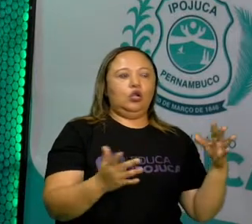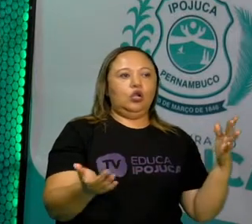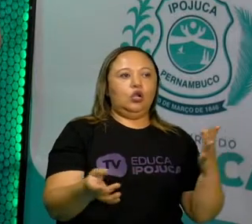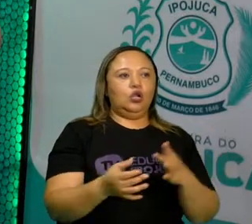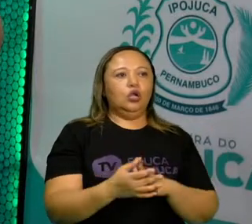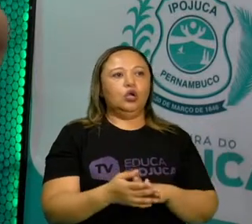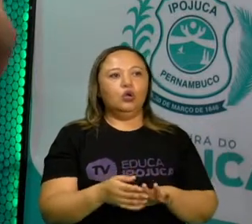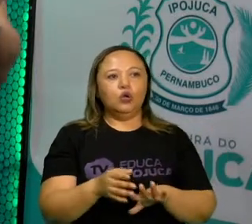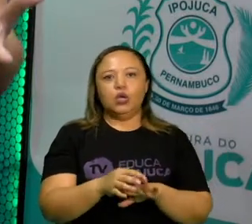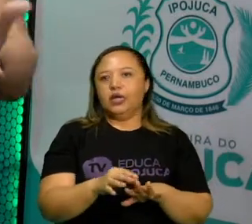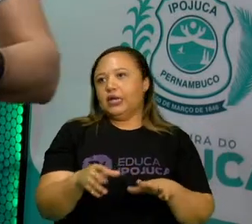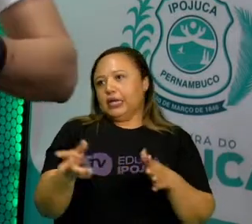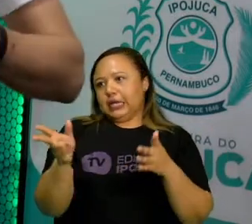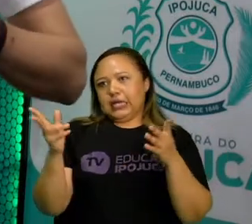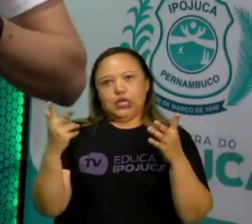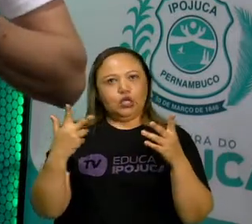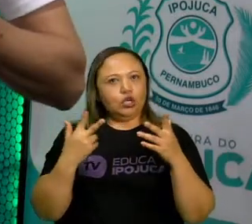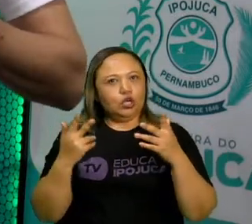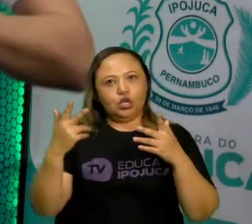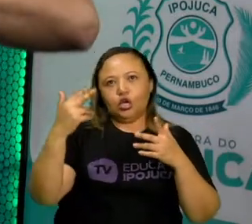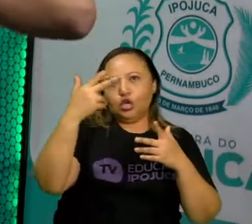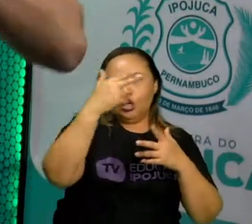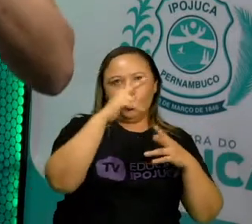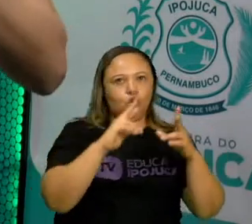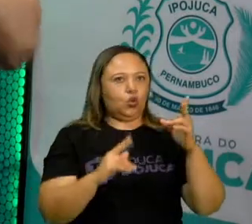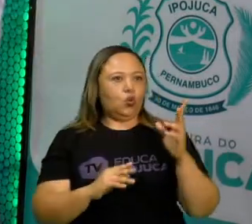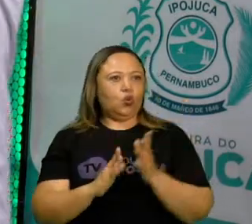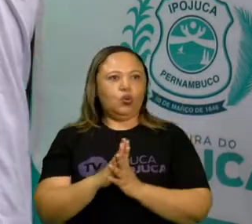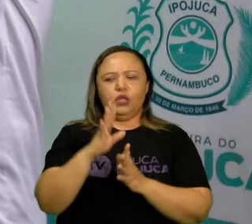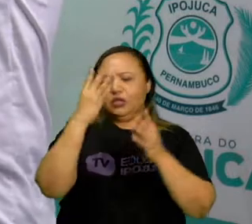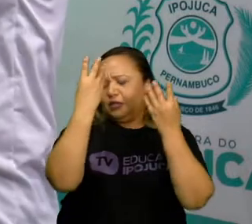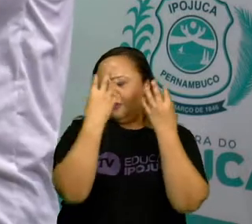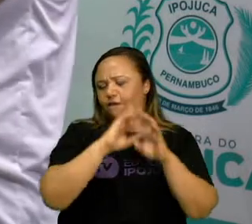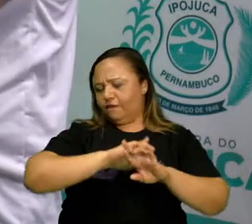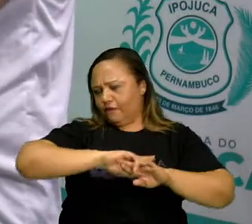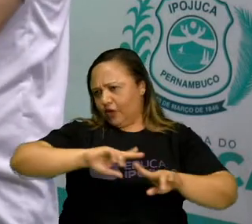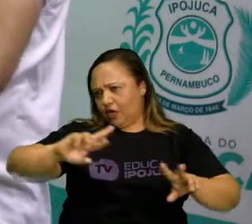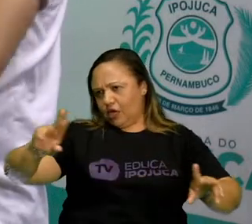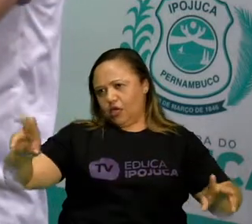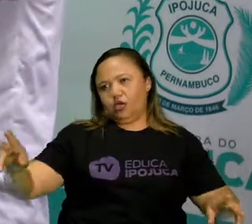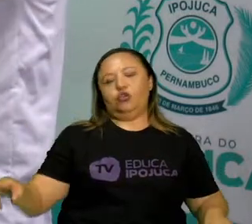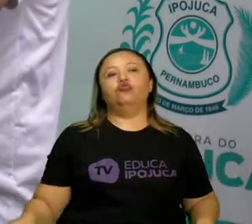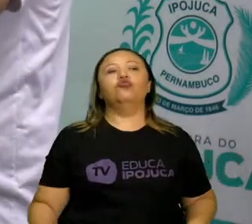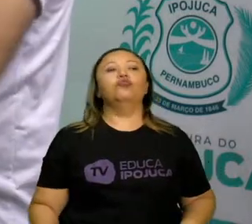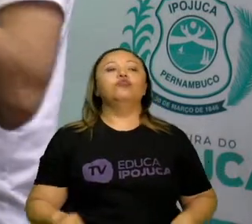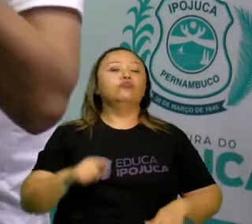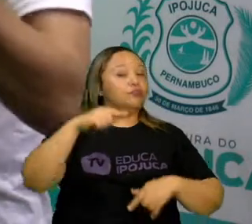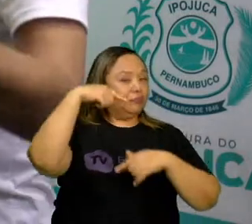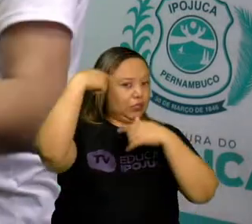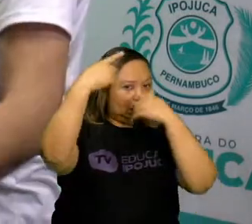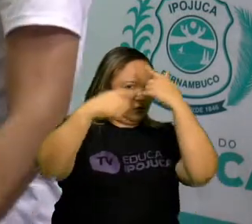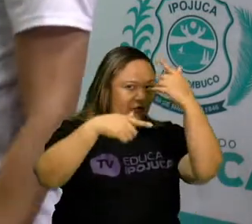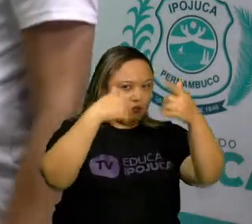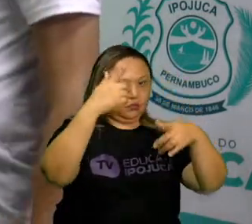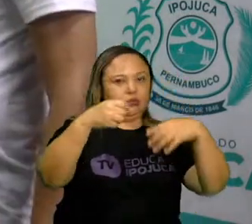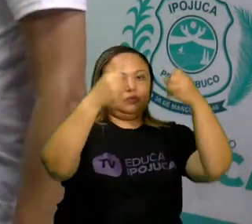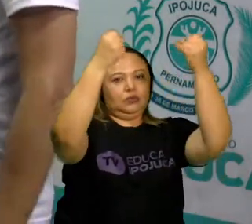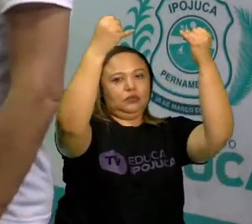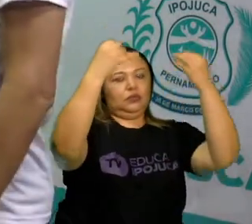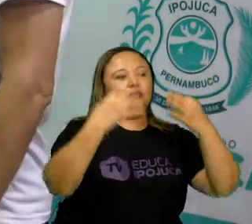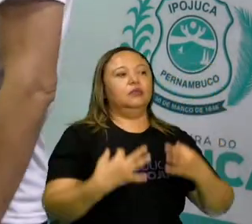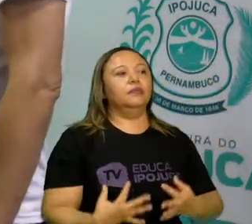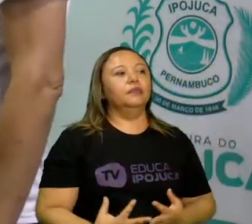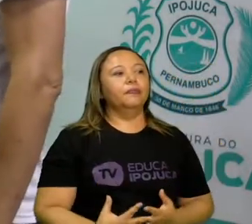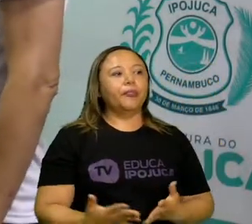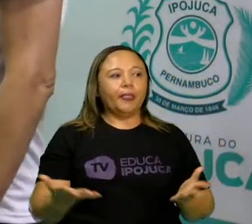a gravura xilogravura Tem tantas para a gente fala sobre essas quatro mais adiante ok